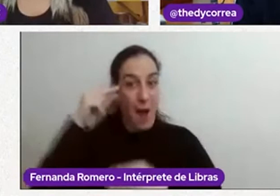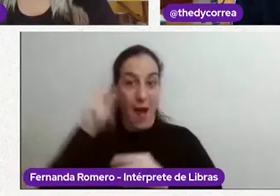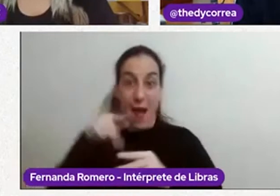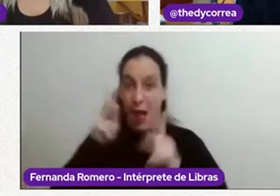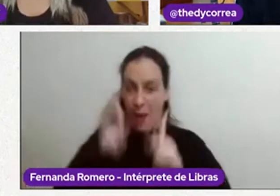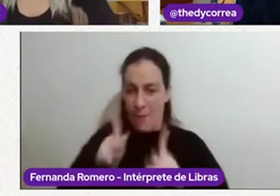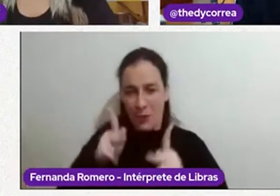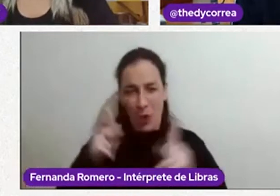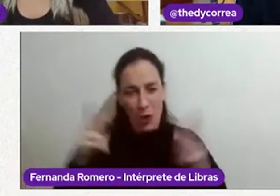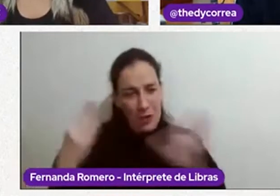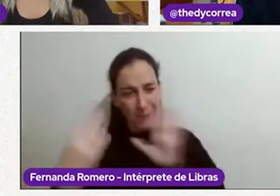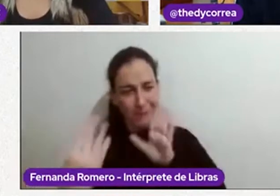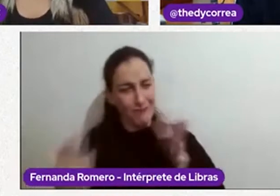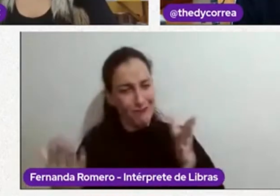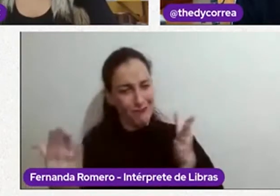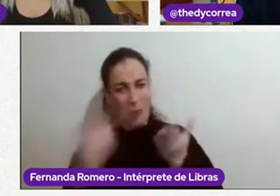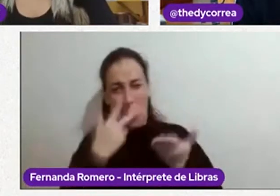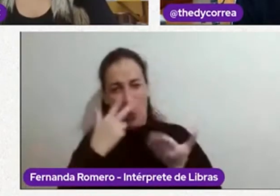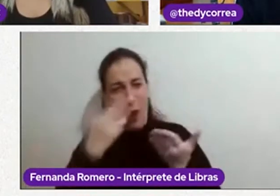são pessoas que nos